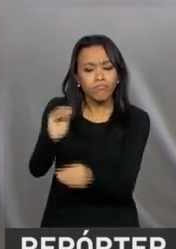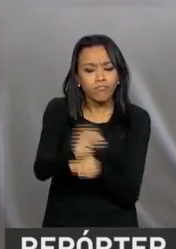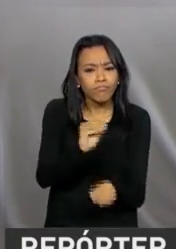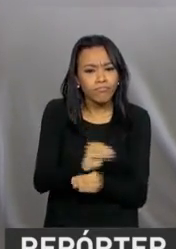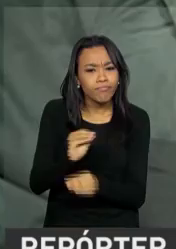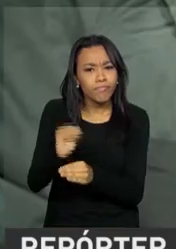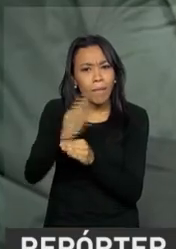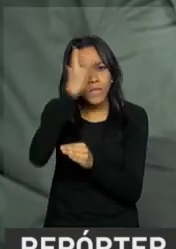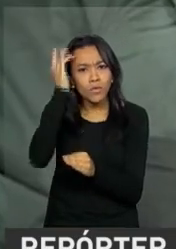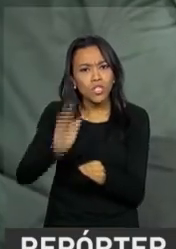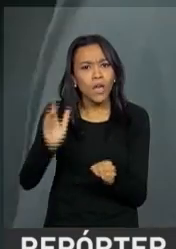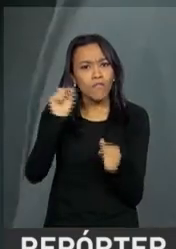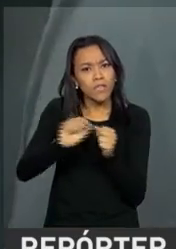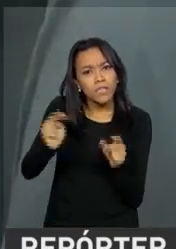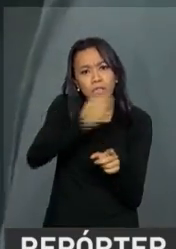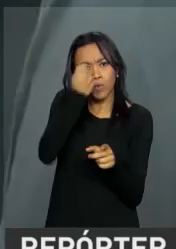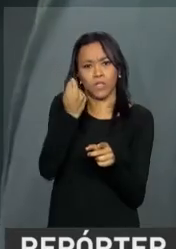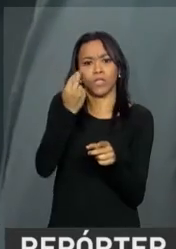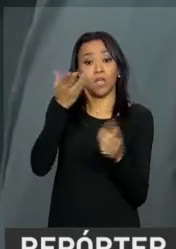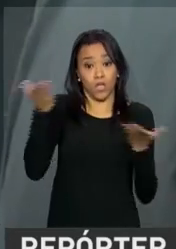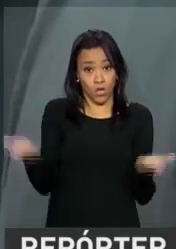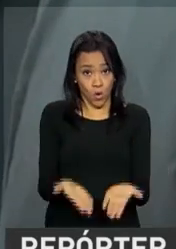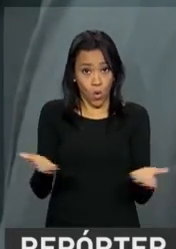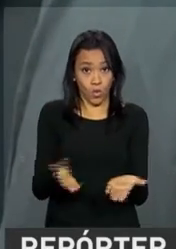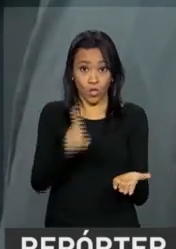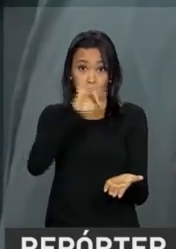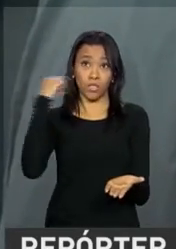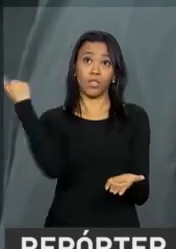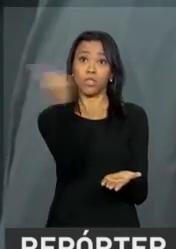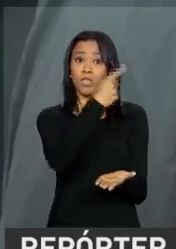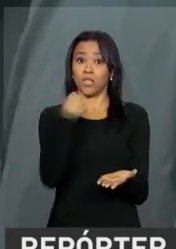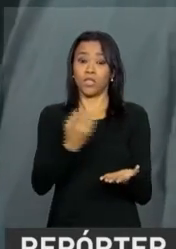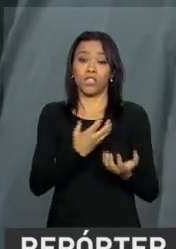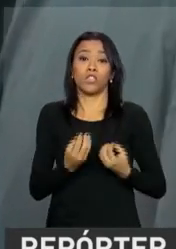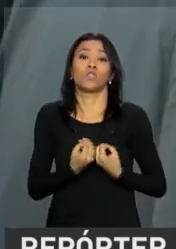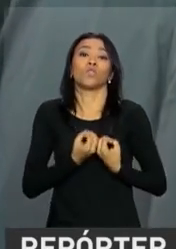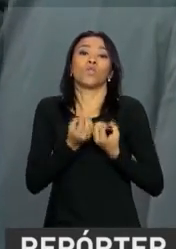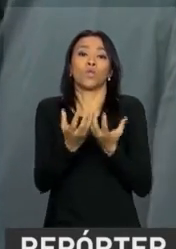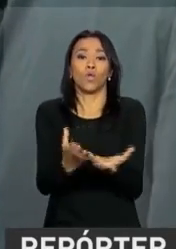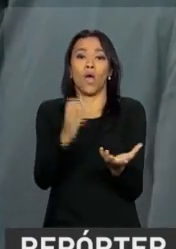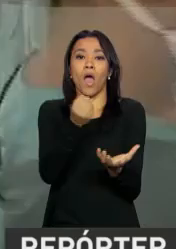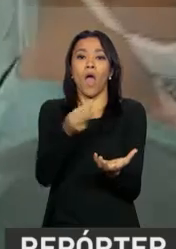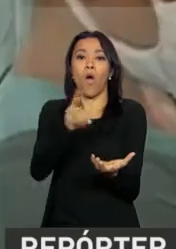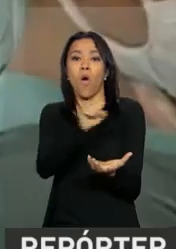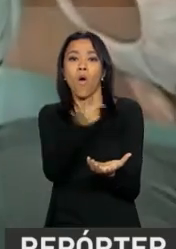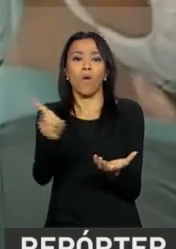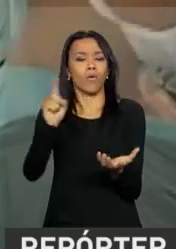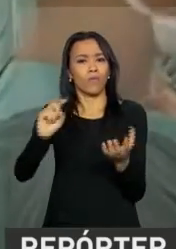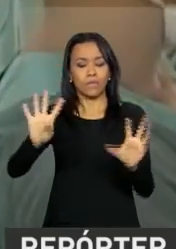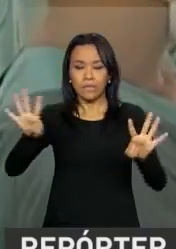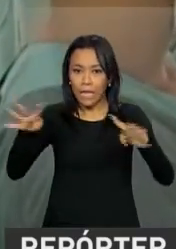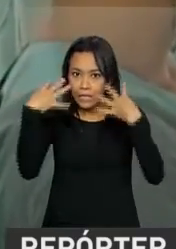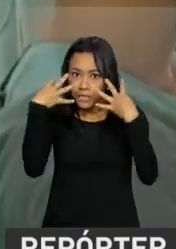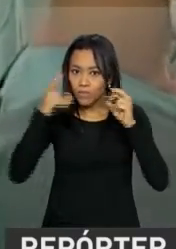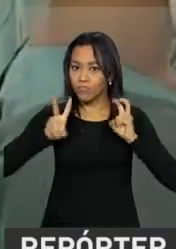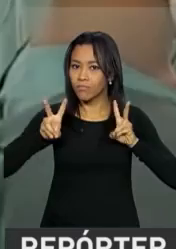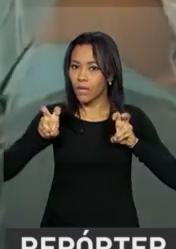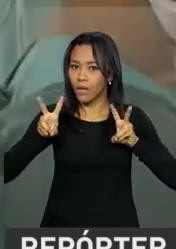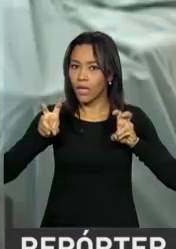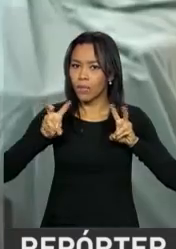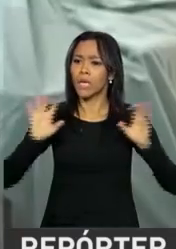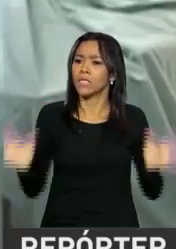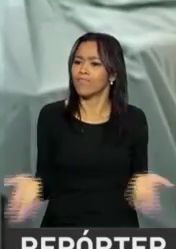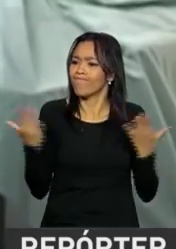transplantado e nesse dia nacional da doação de órgãos a idéia é chamar a atenção sobre o tema e estimular a população